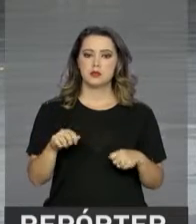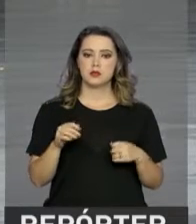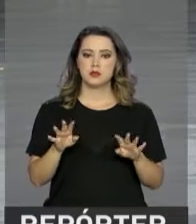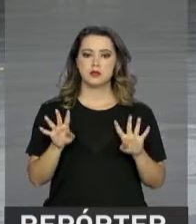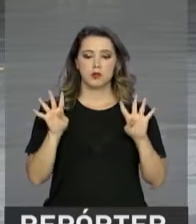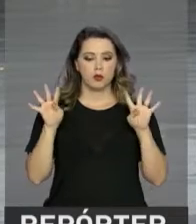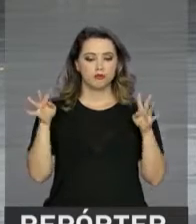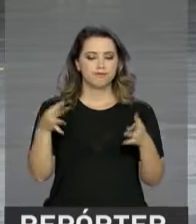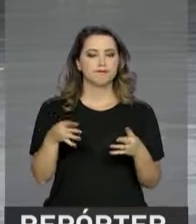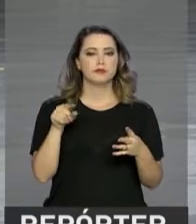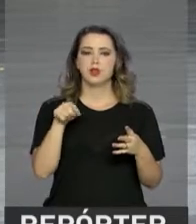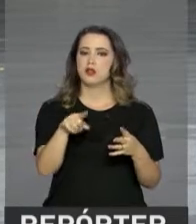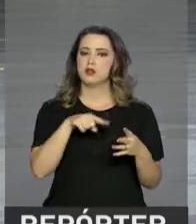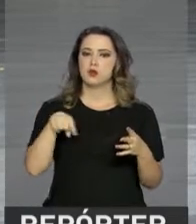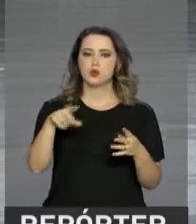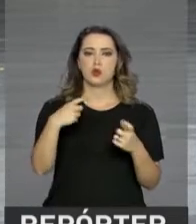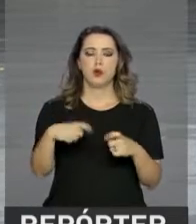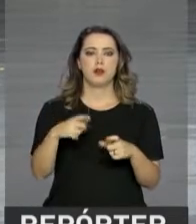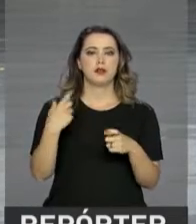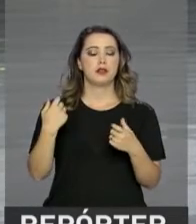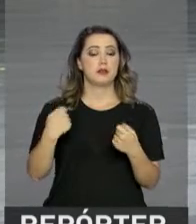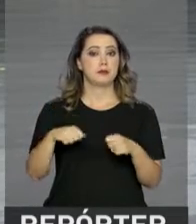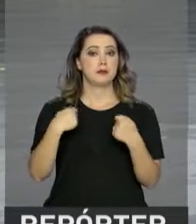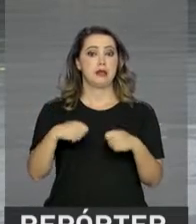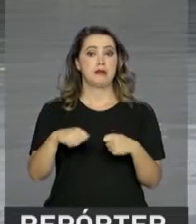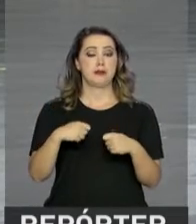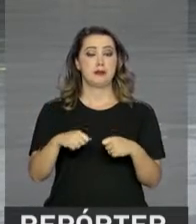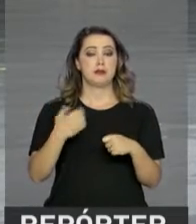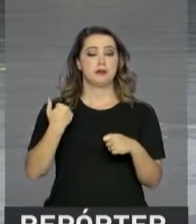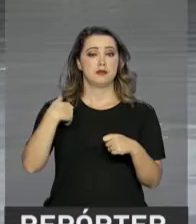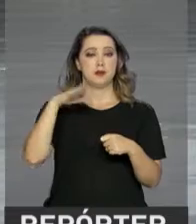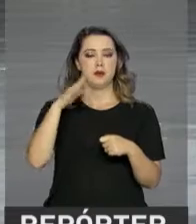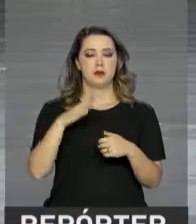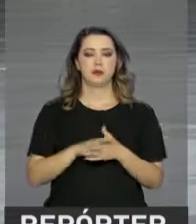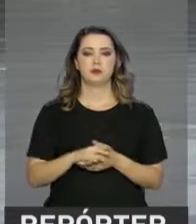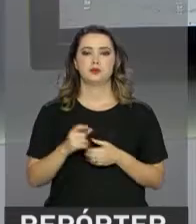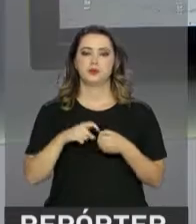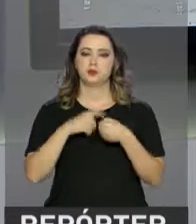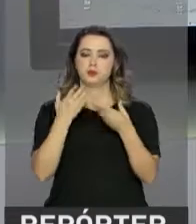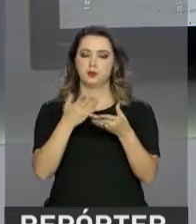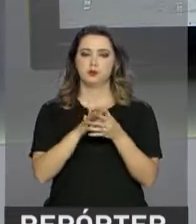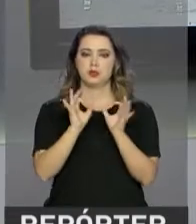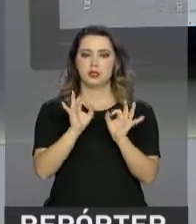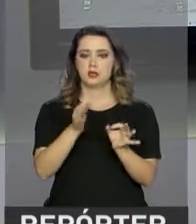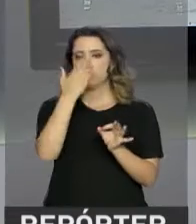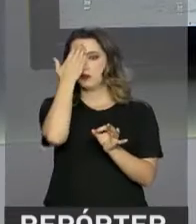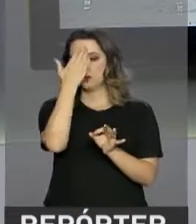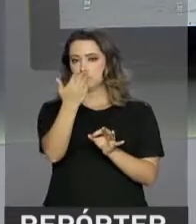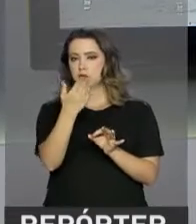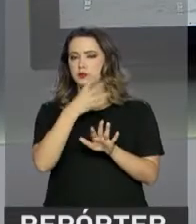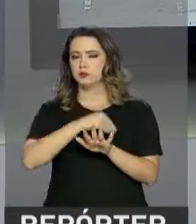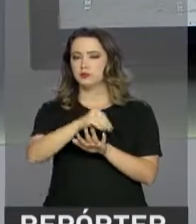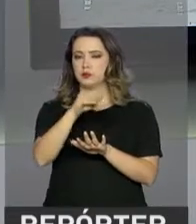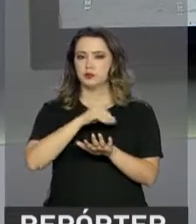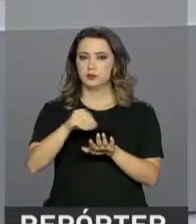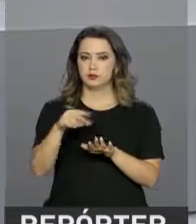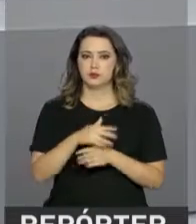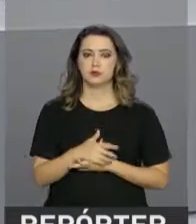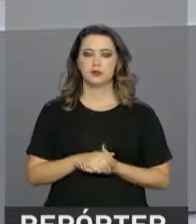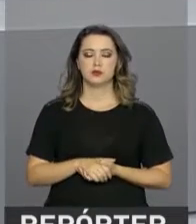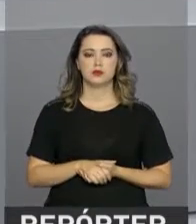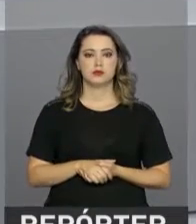concentrar os esforços nessas áreas. Roberto, por enquanto é isso, eu volto com você aí no estúdio. Está certo, João Pedro, muito obrigado aí pelas